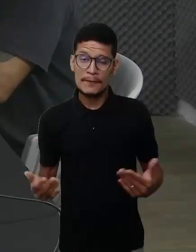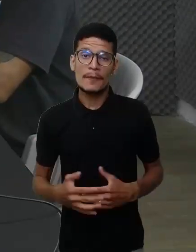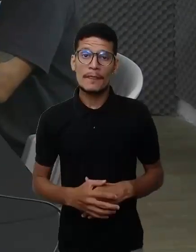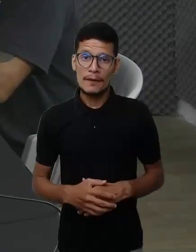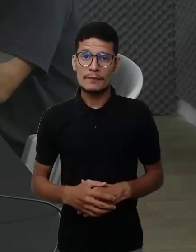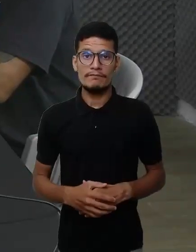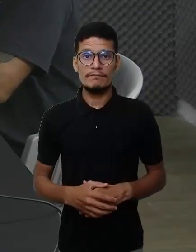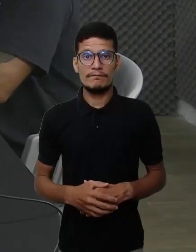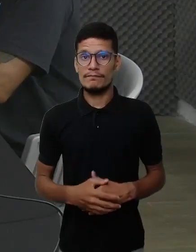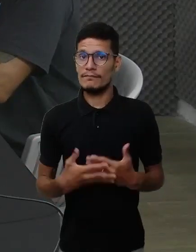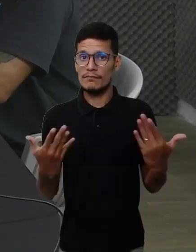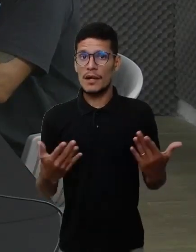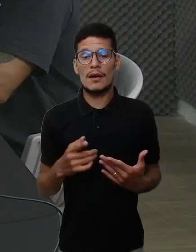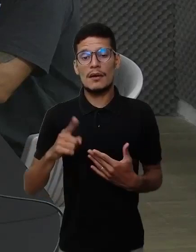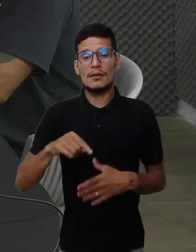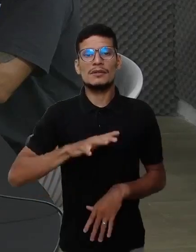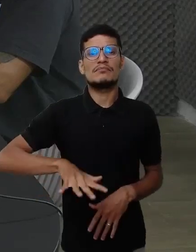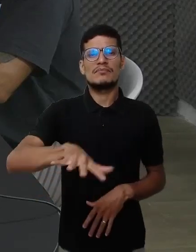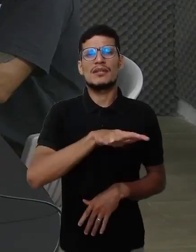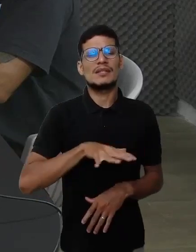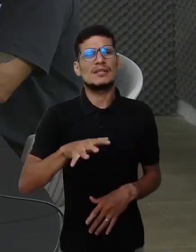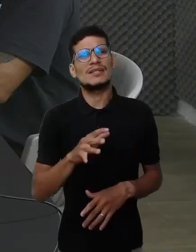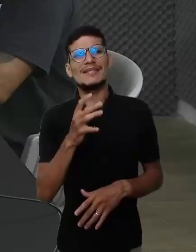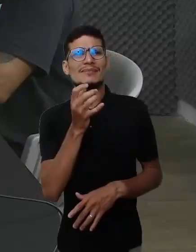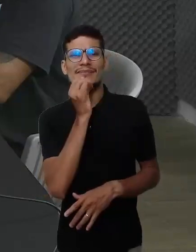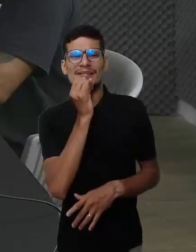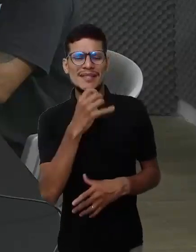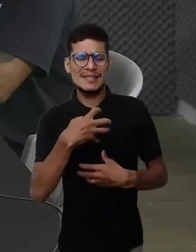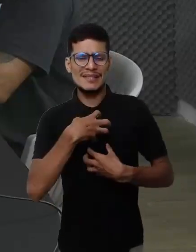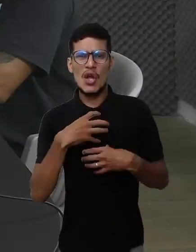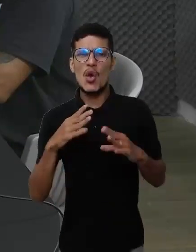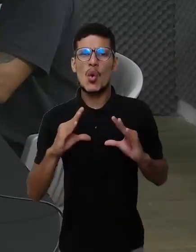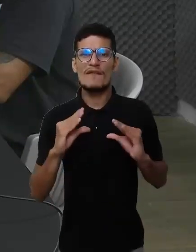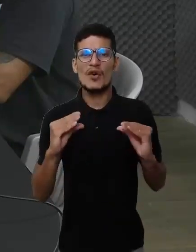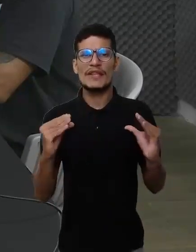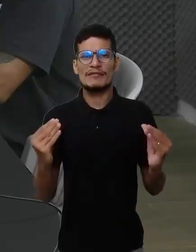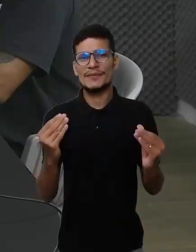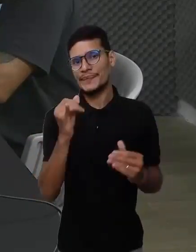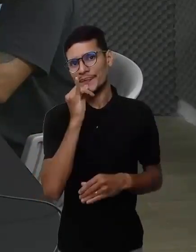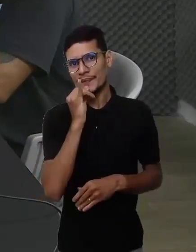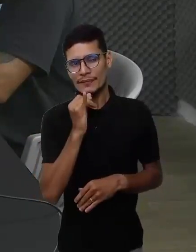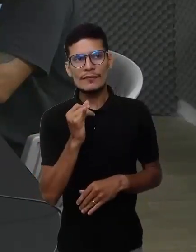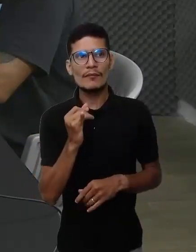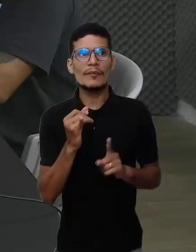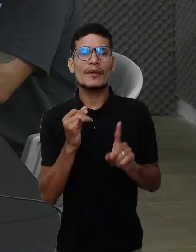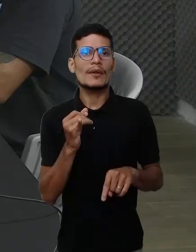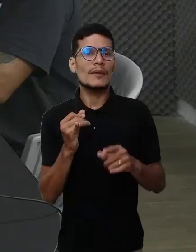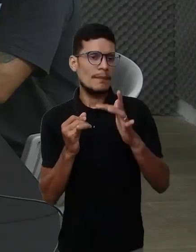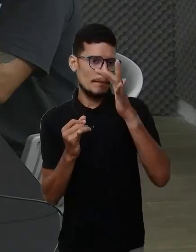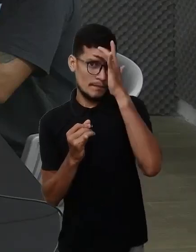é um ambiente que deixa muito confortável, entre outras muitas aspas, o